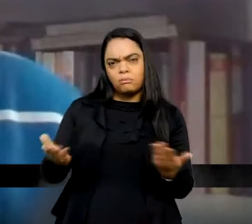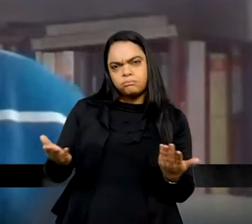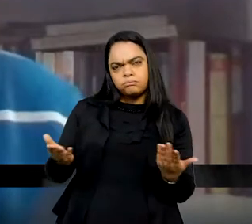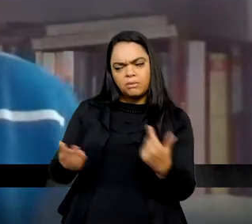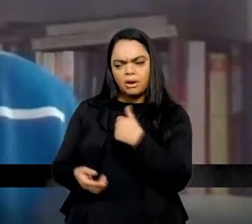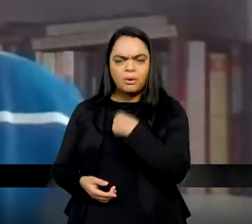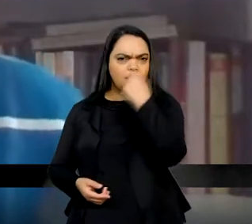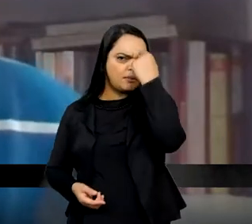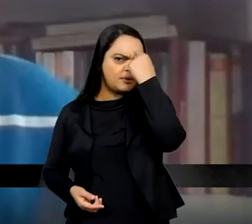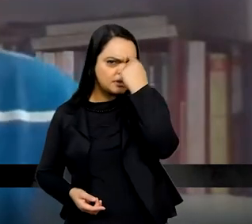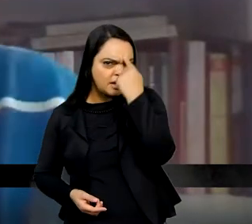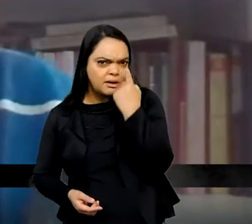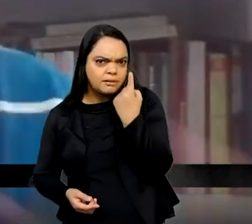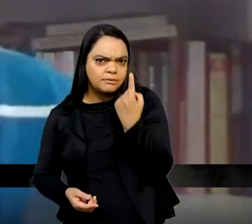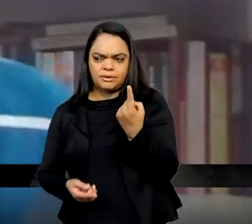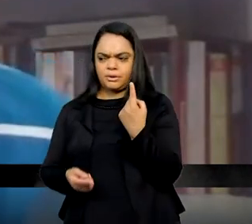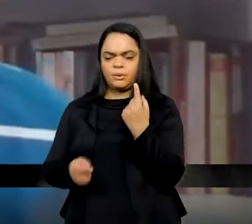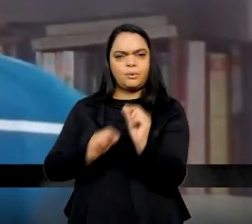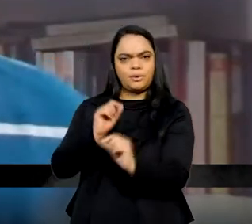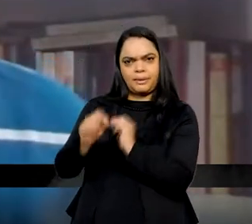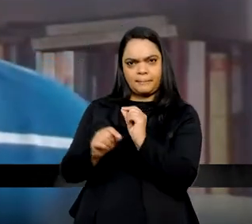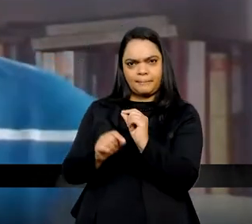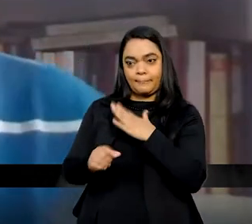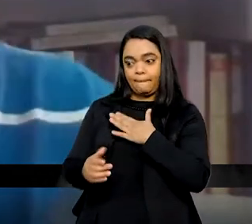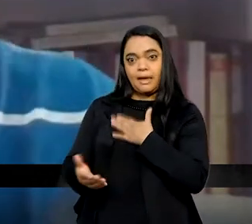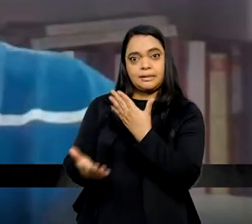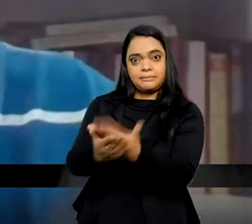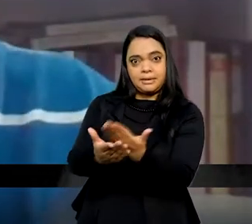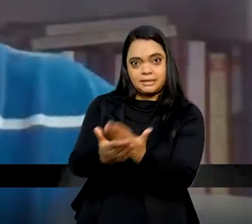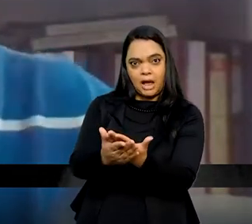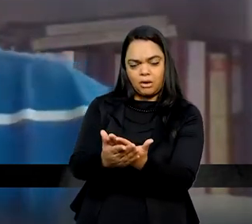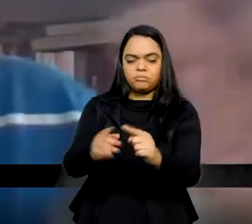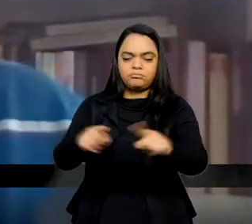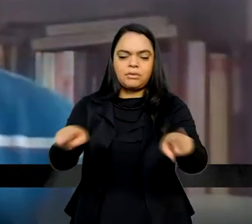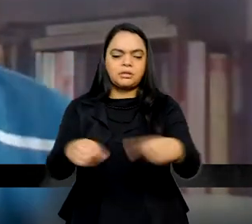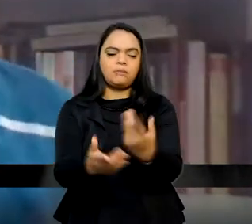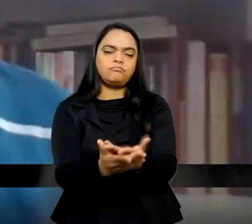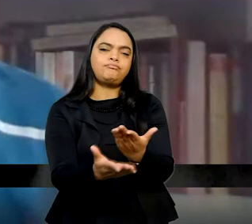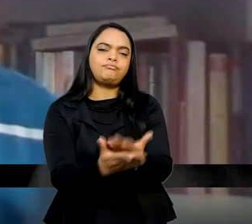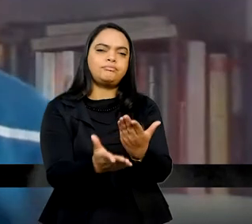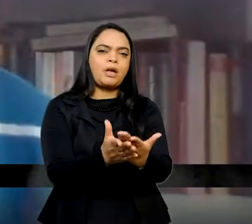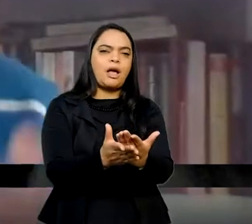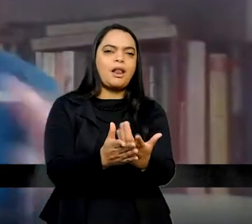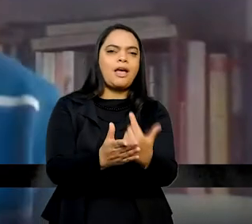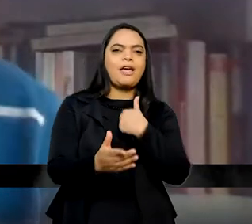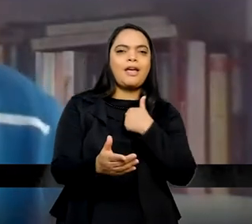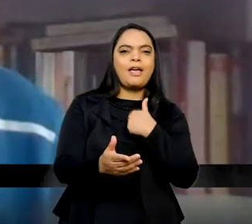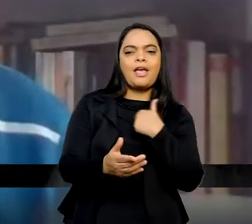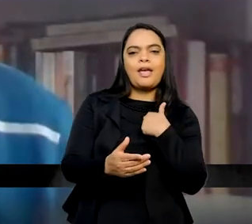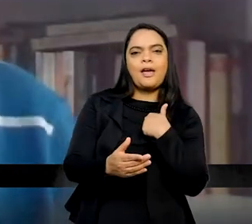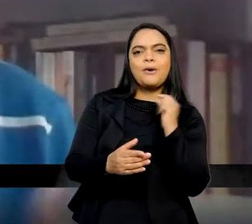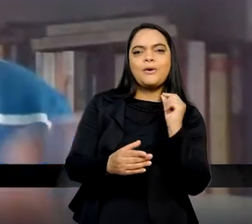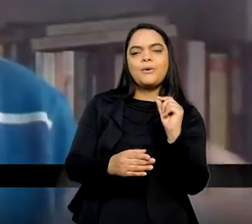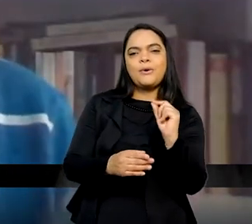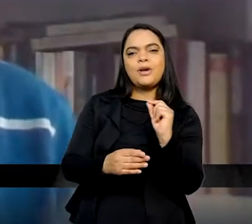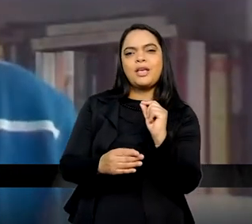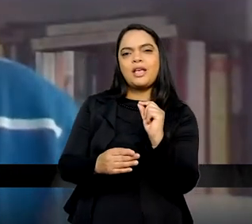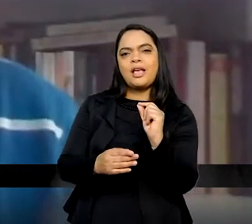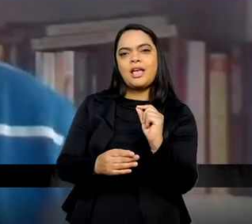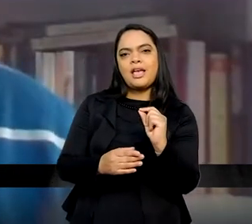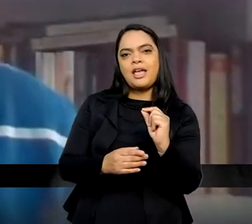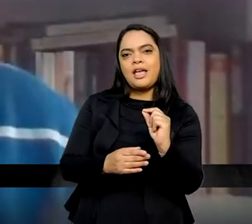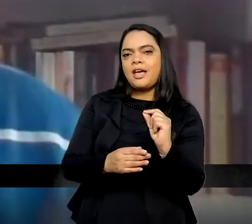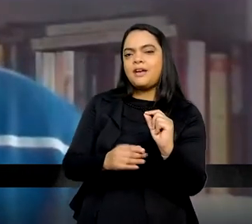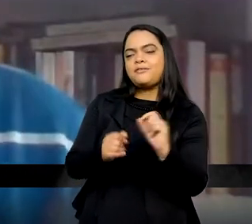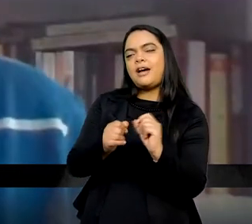as aulas se transportassem muitas vezes da sala de aula para a rua, né, onde